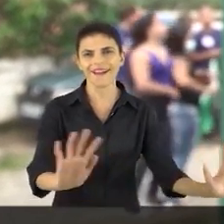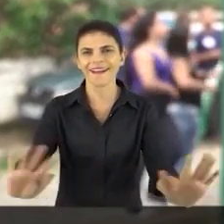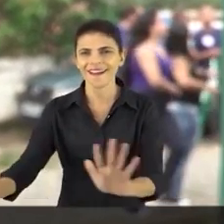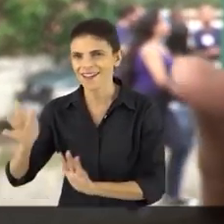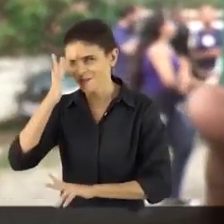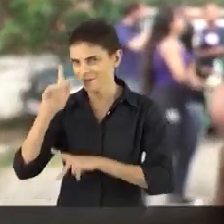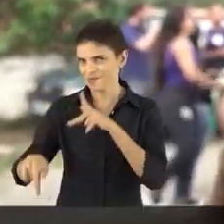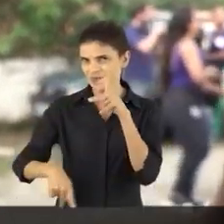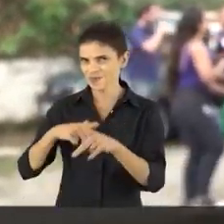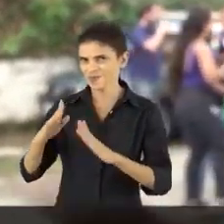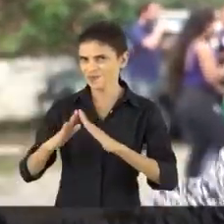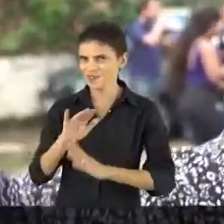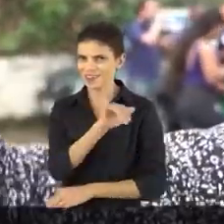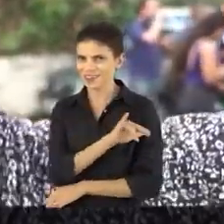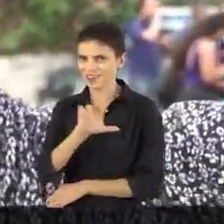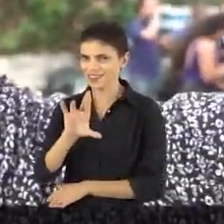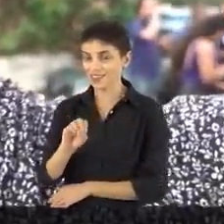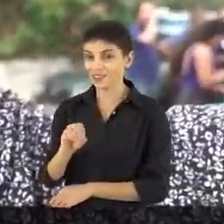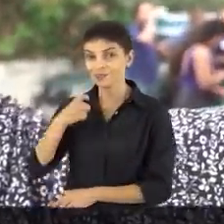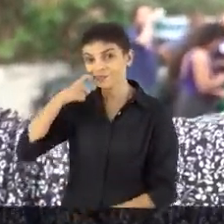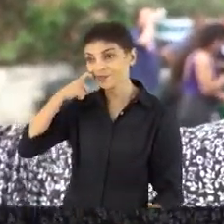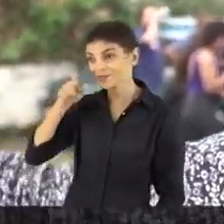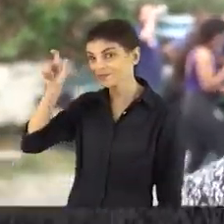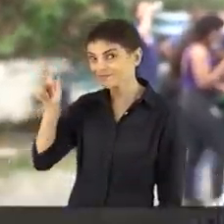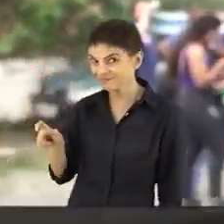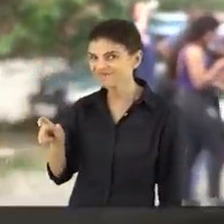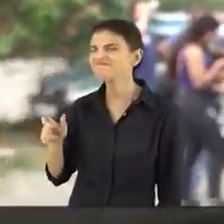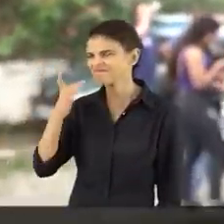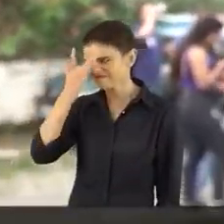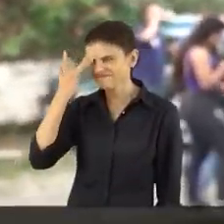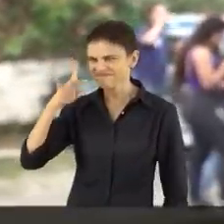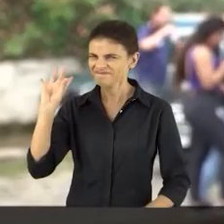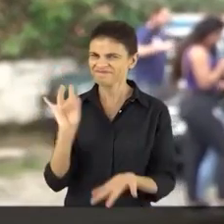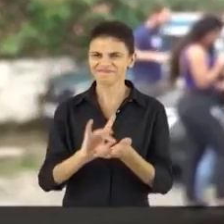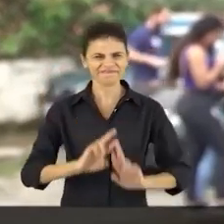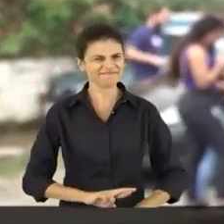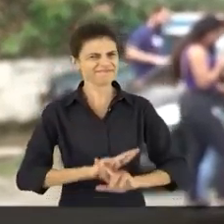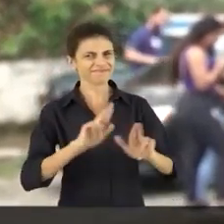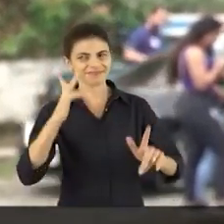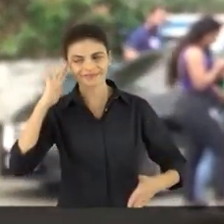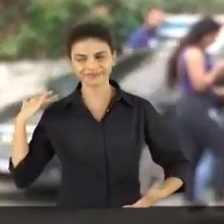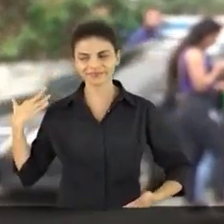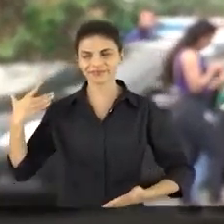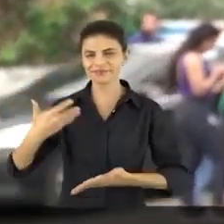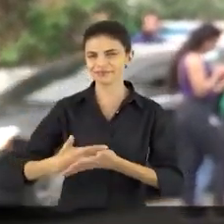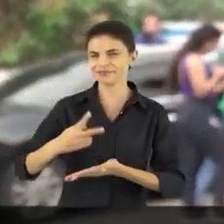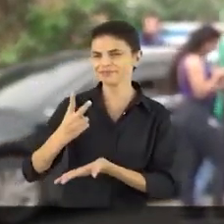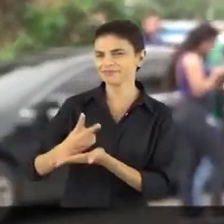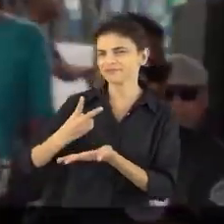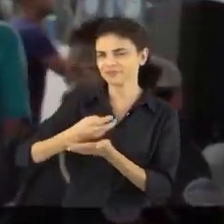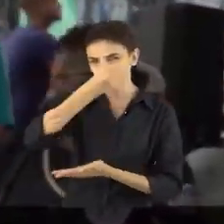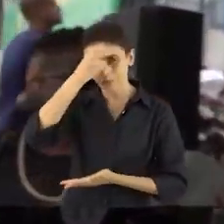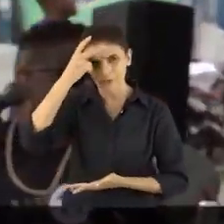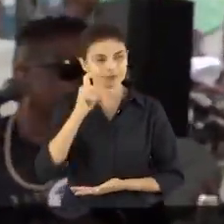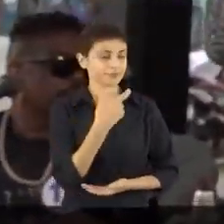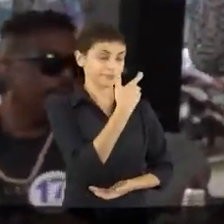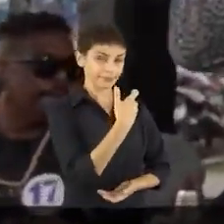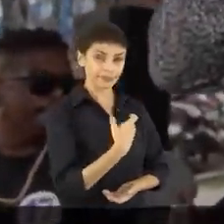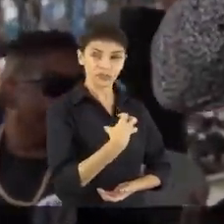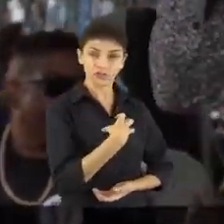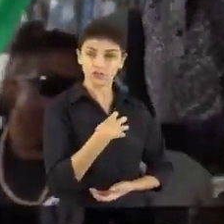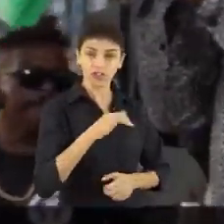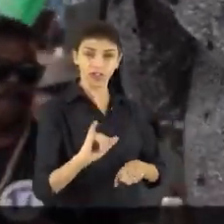Alô, meu Rio! Luiz Lima! Um cara diferente disso tudo que está aí. Com seu